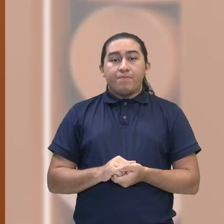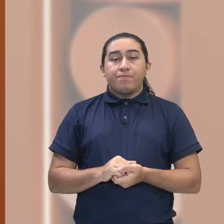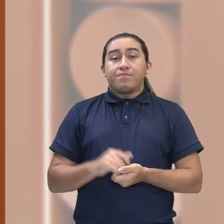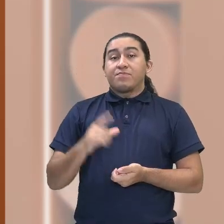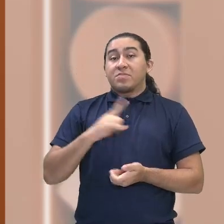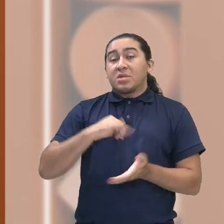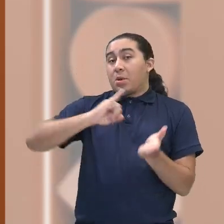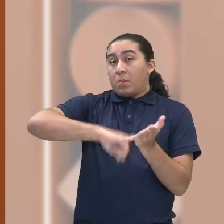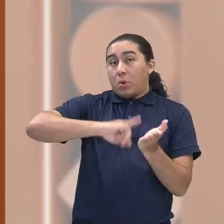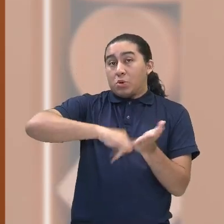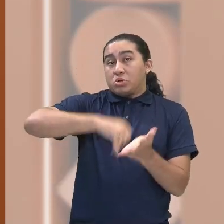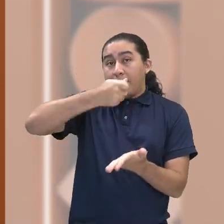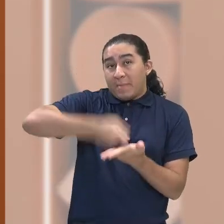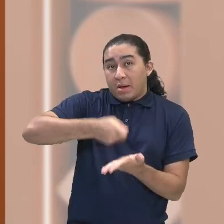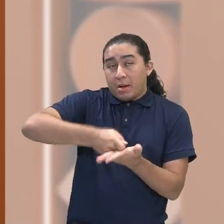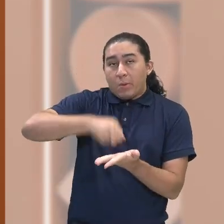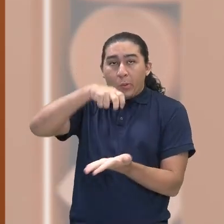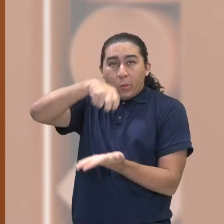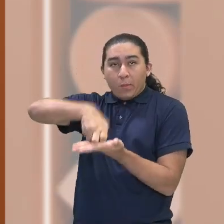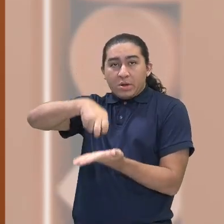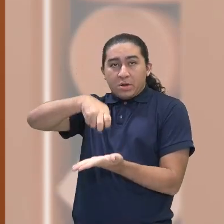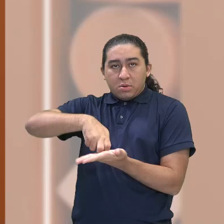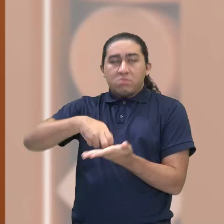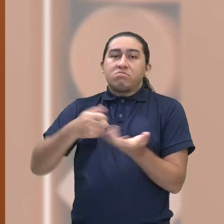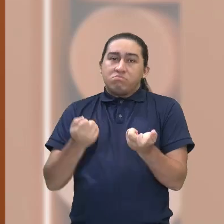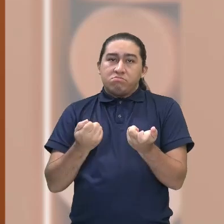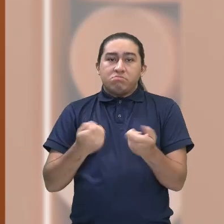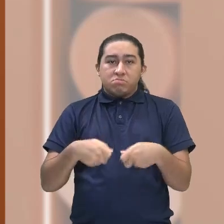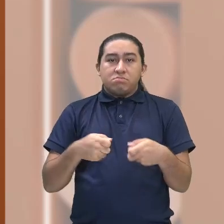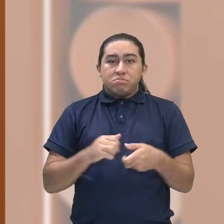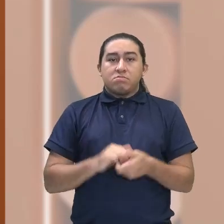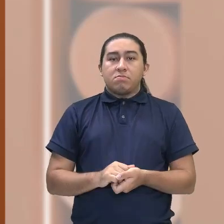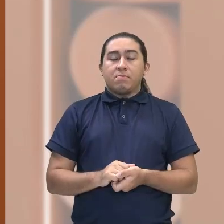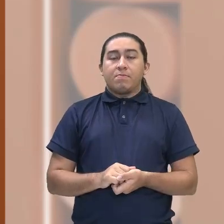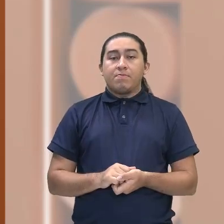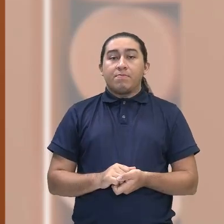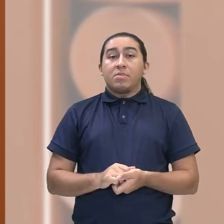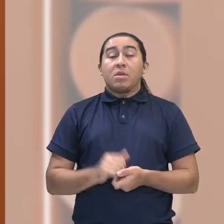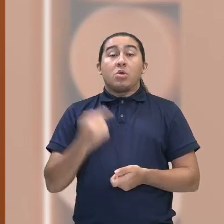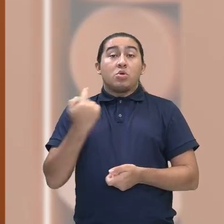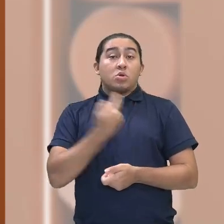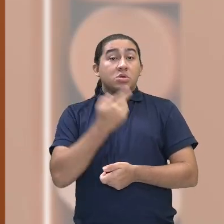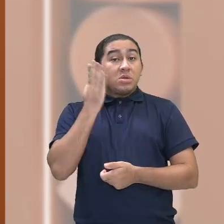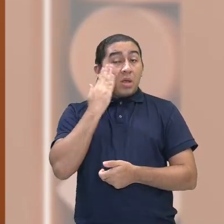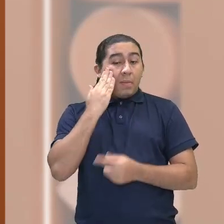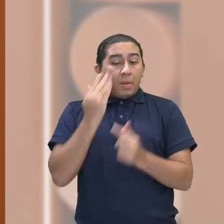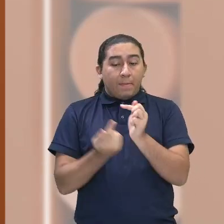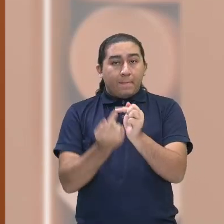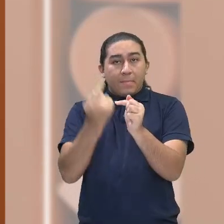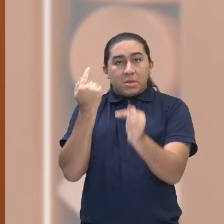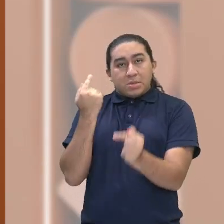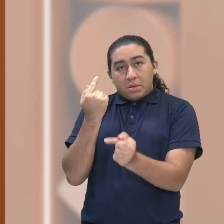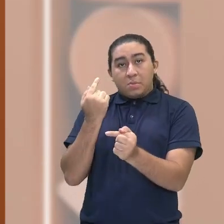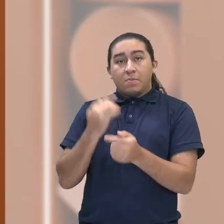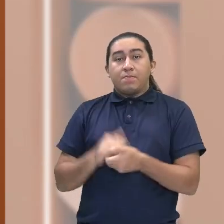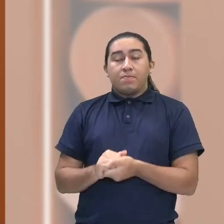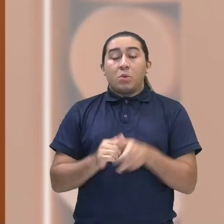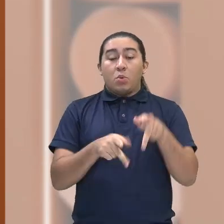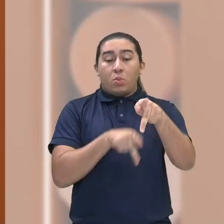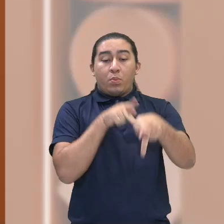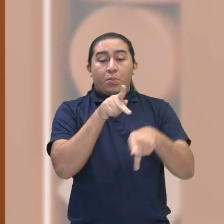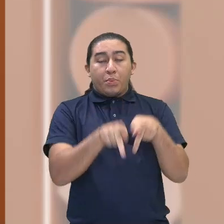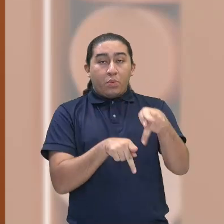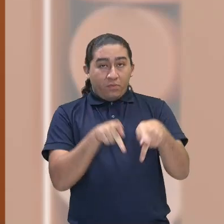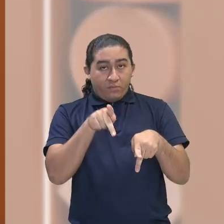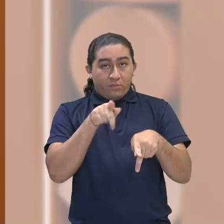de impostos. Sabemos, né, como já vimos em aulas anteriores, a civilização egípcia apresentava um